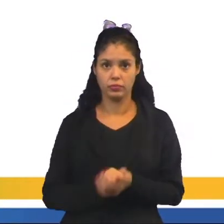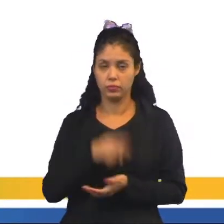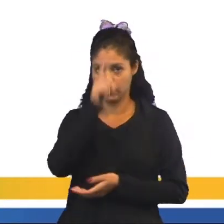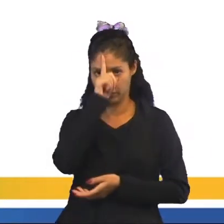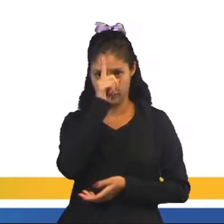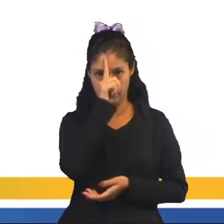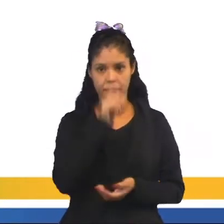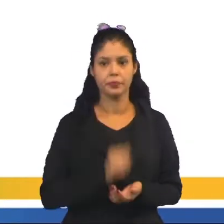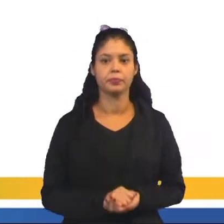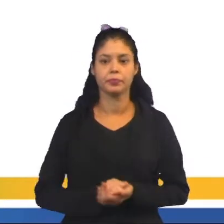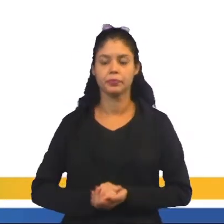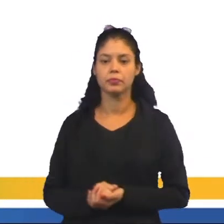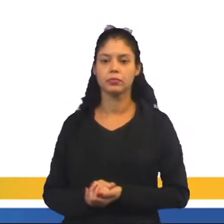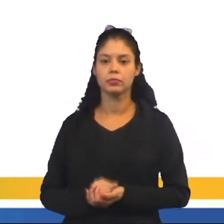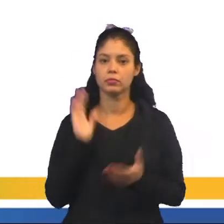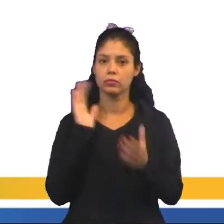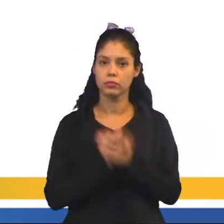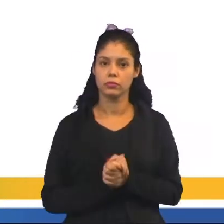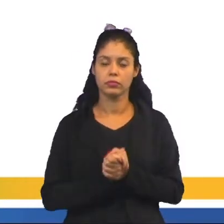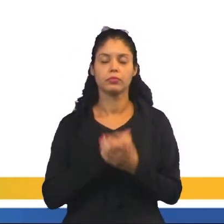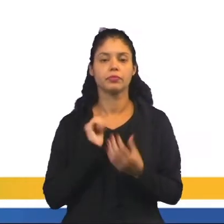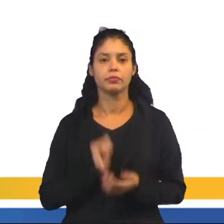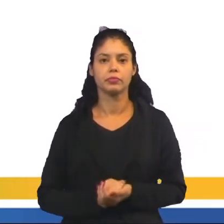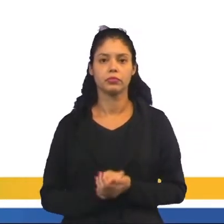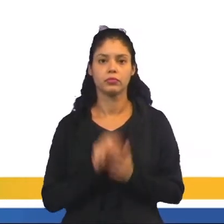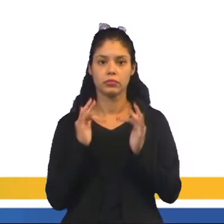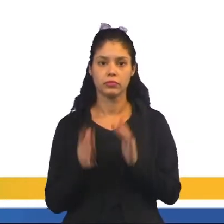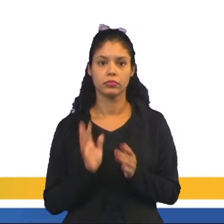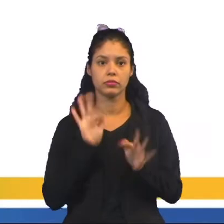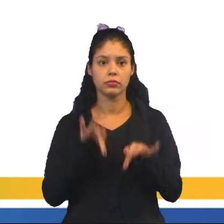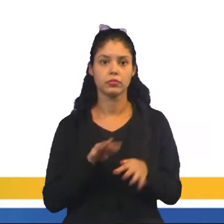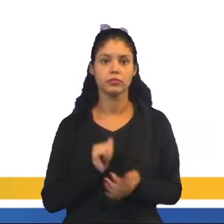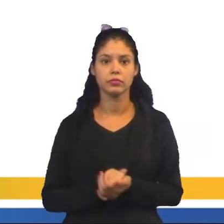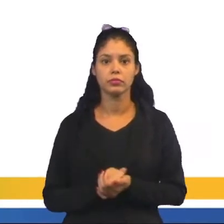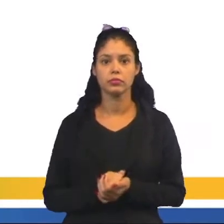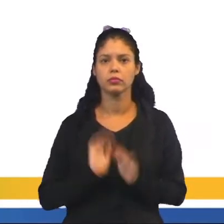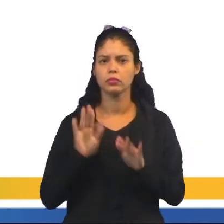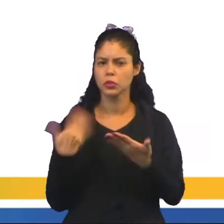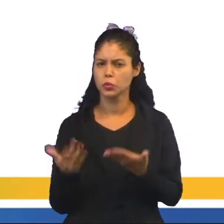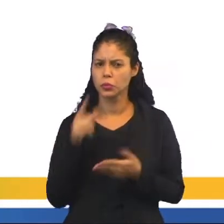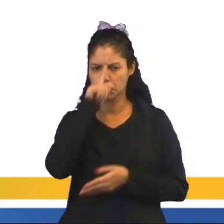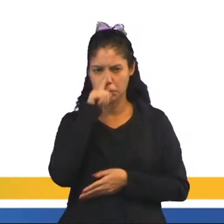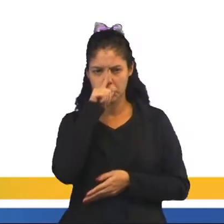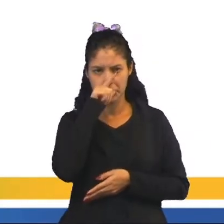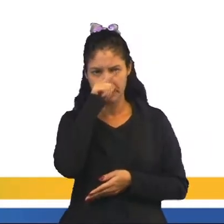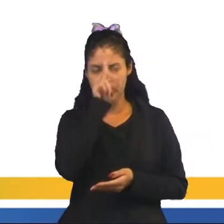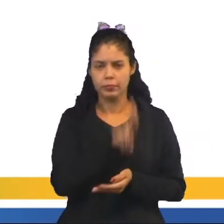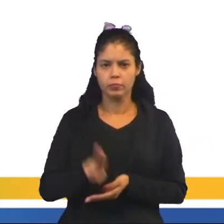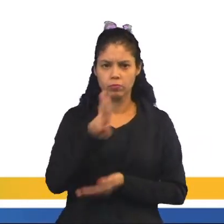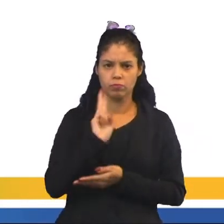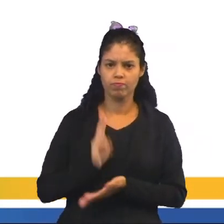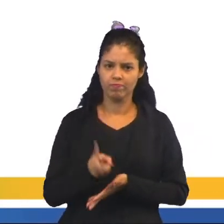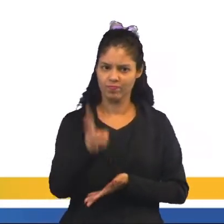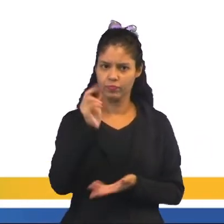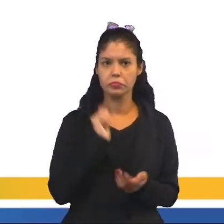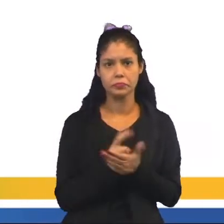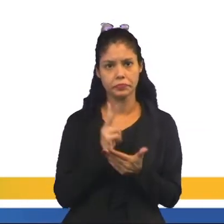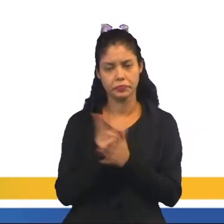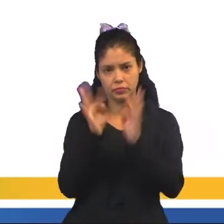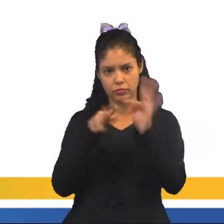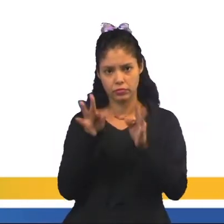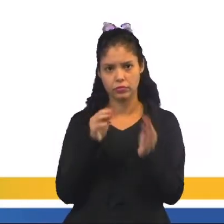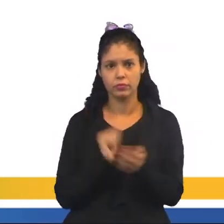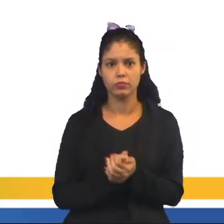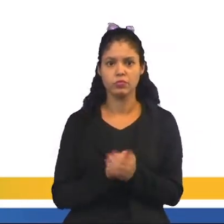adultas, num casamento, num relacionamento de namoro, enfim. Quais esses perigos do uso excessivo dessas tecnologias?